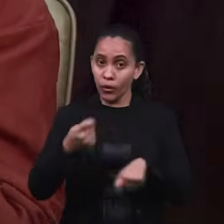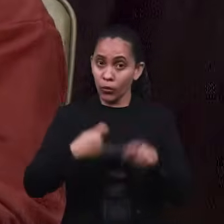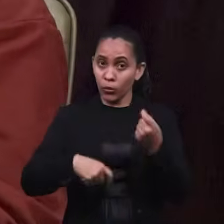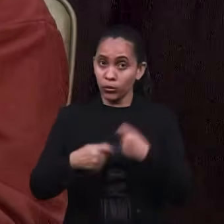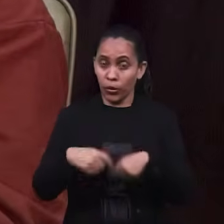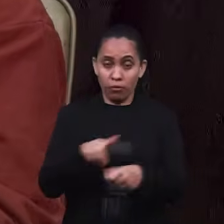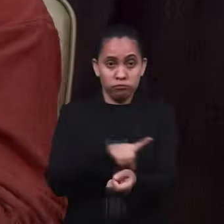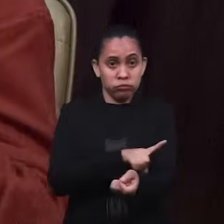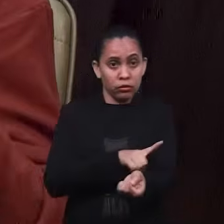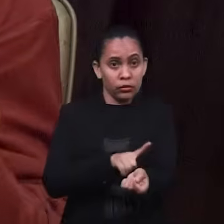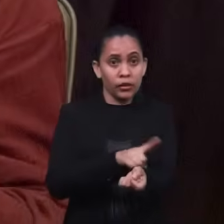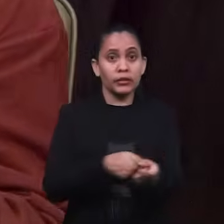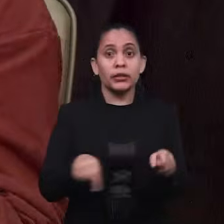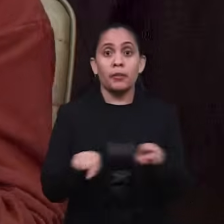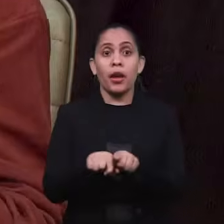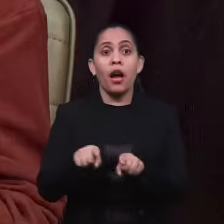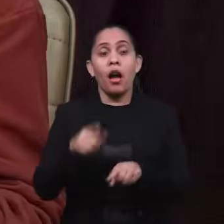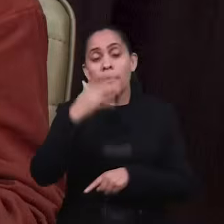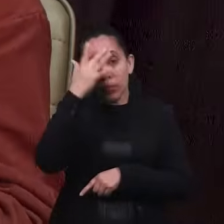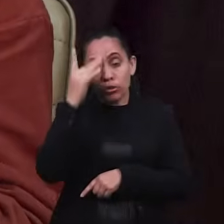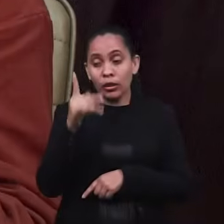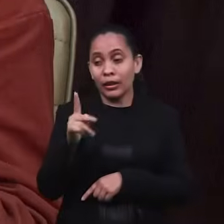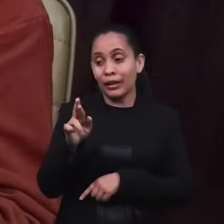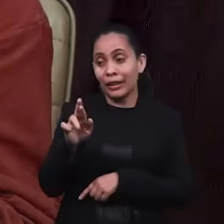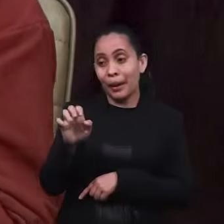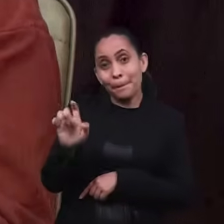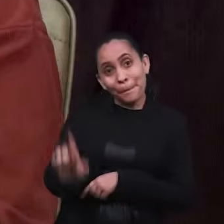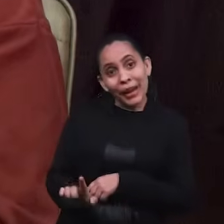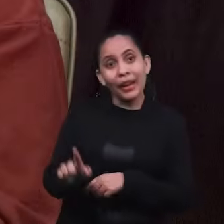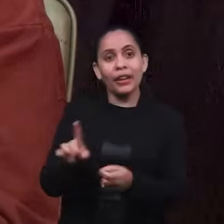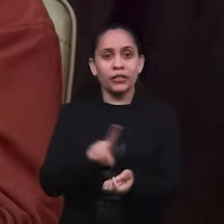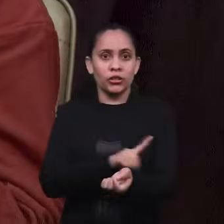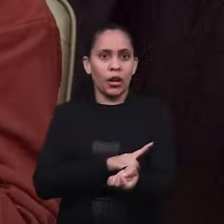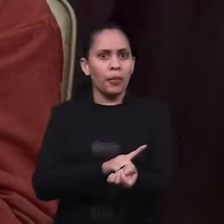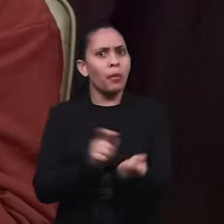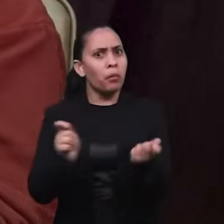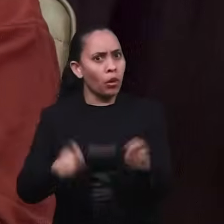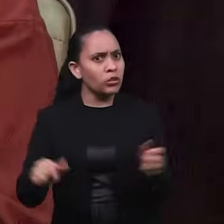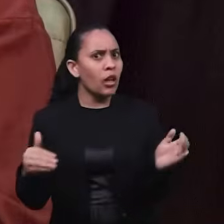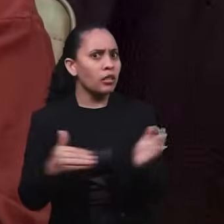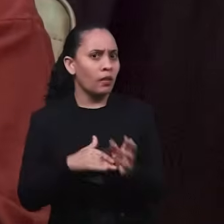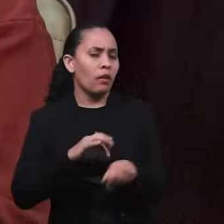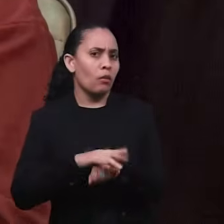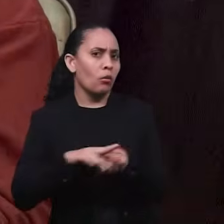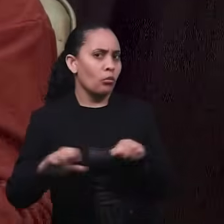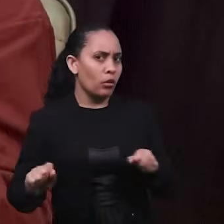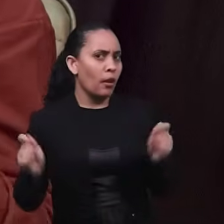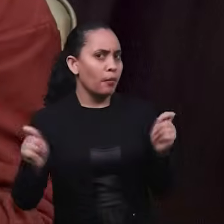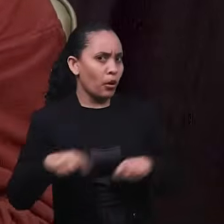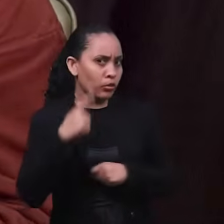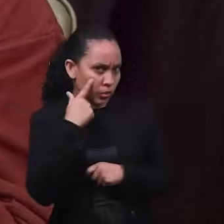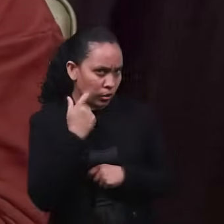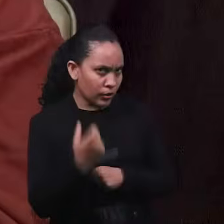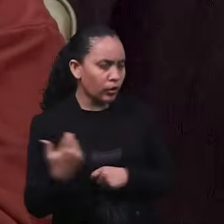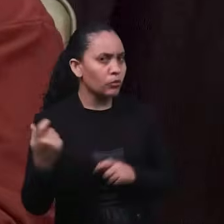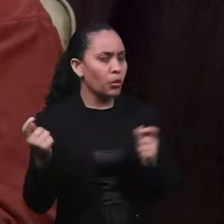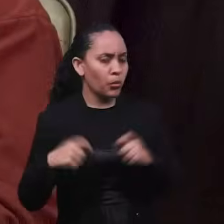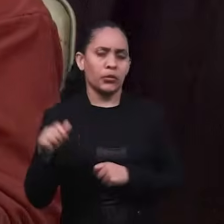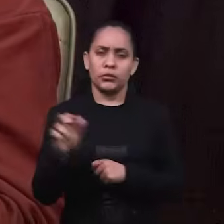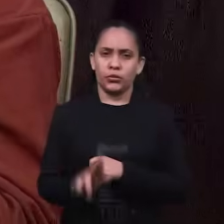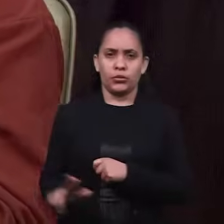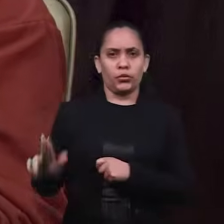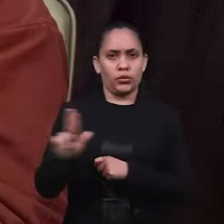diabetes, do pré-diabético até mesmo a cura, né? Isso é interessante, ele está fazendo uso do